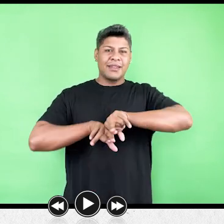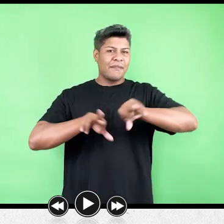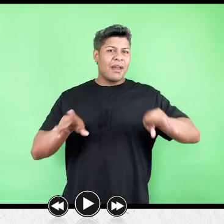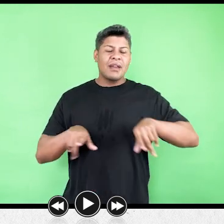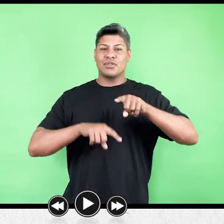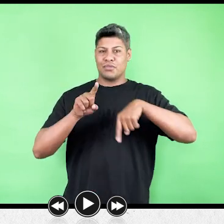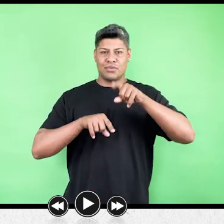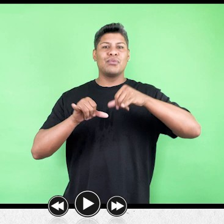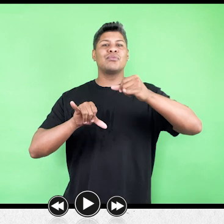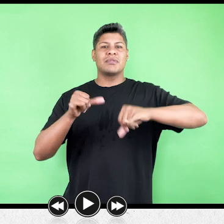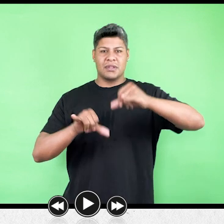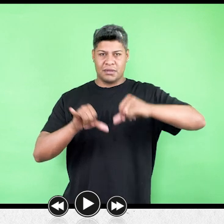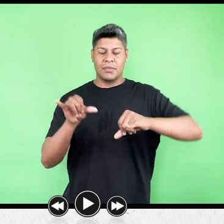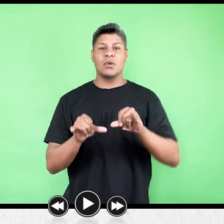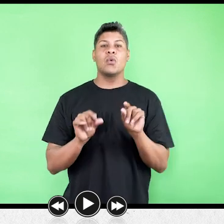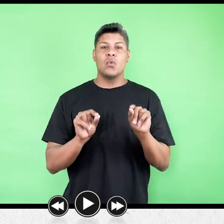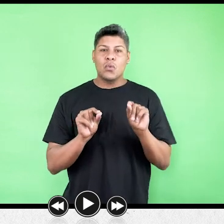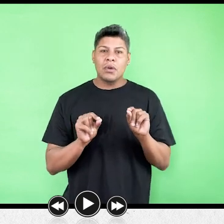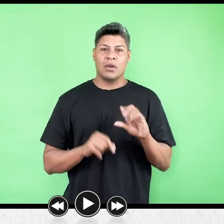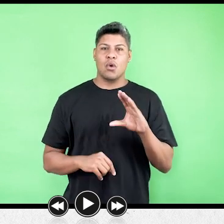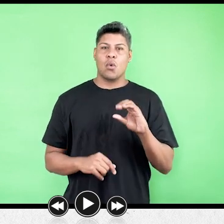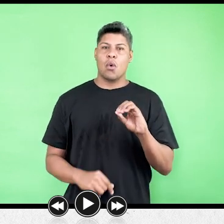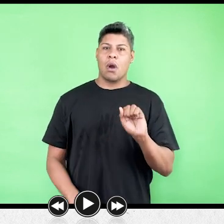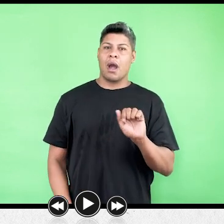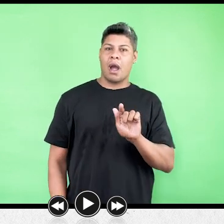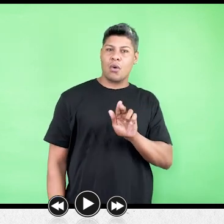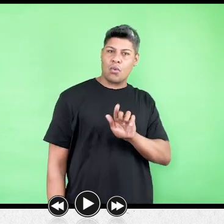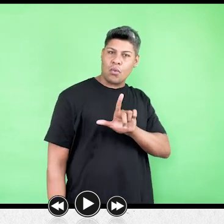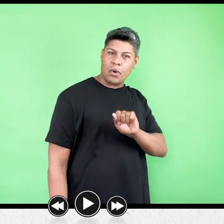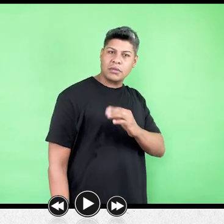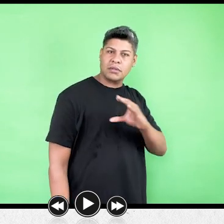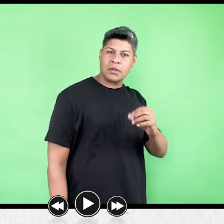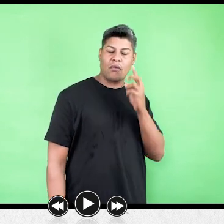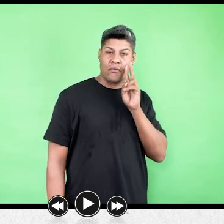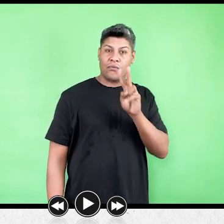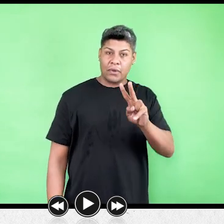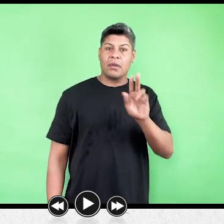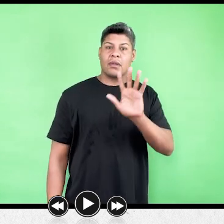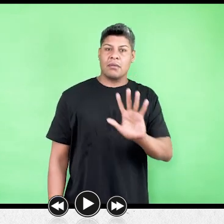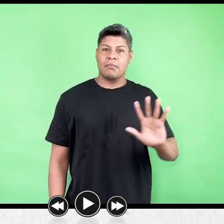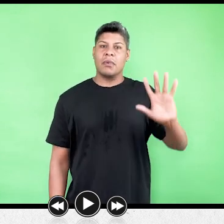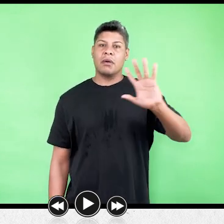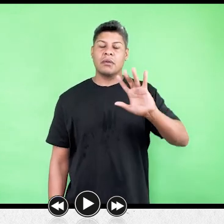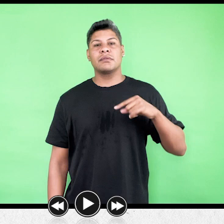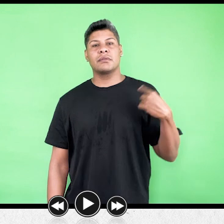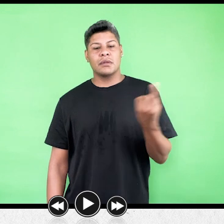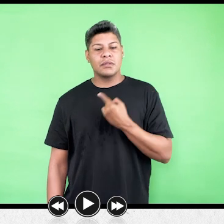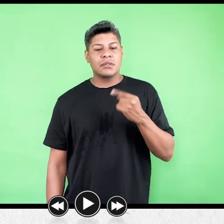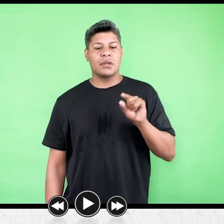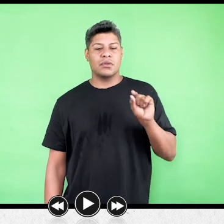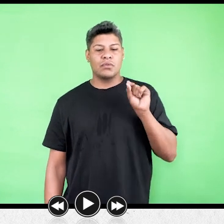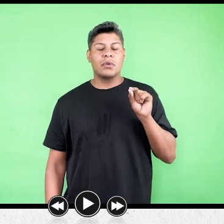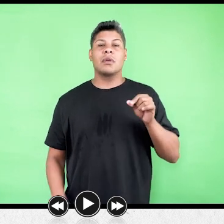etapas. A primeira etapa é a etapa de coagulação e floculação, que a gente pode ver aqui na imagem, onde a gente vai adicionar